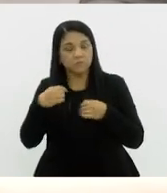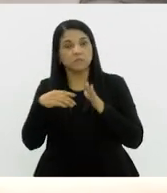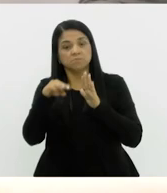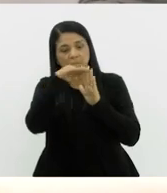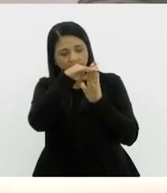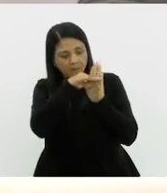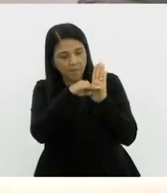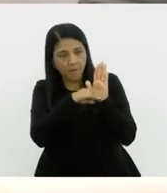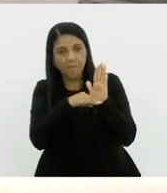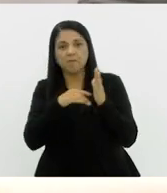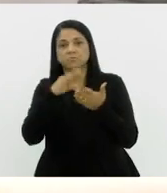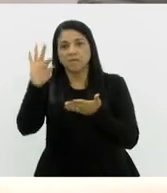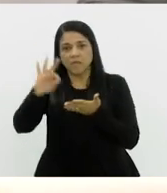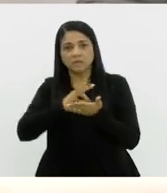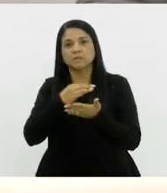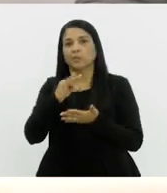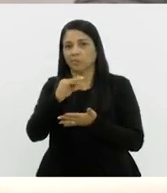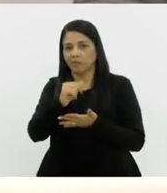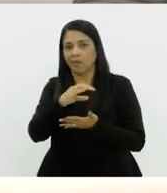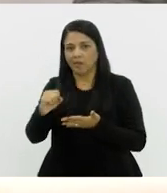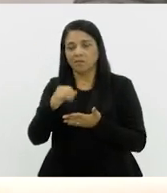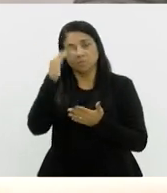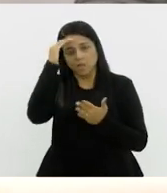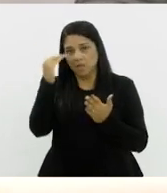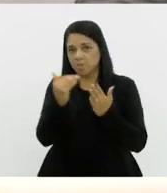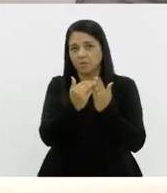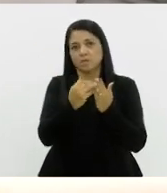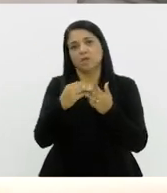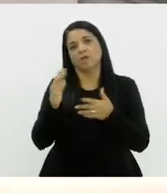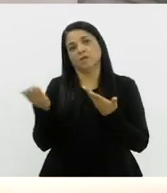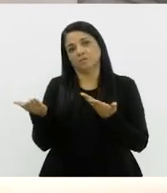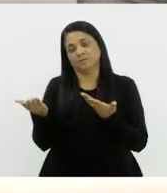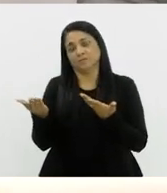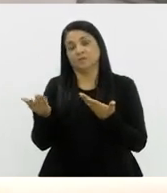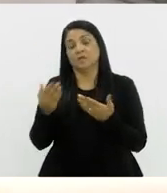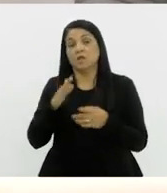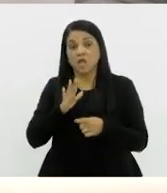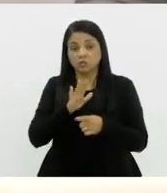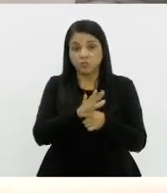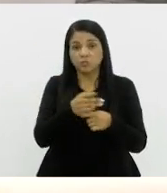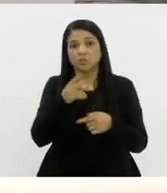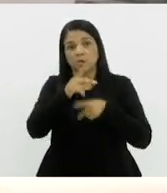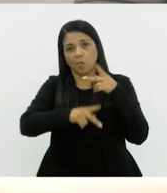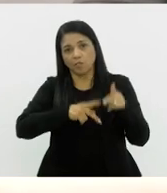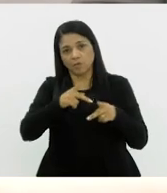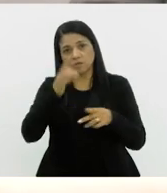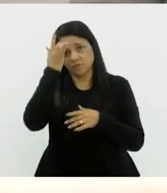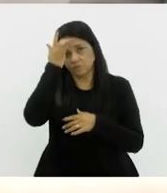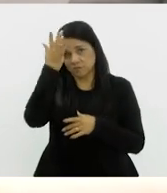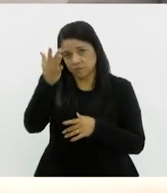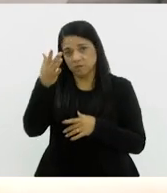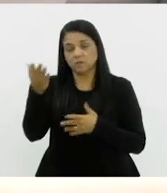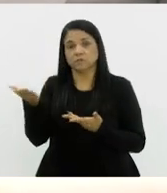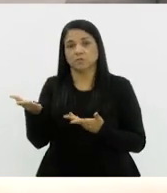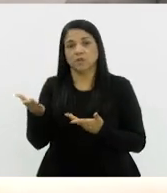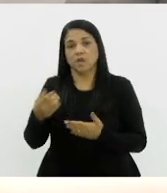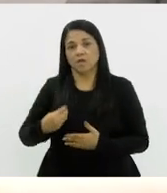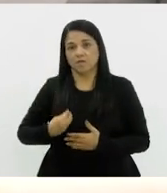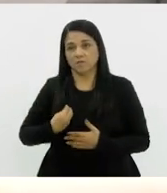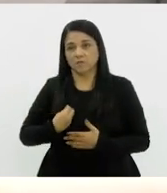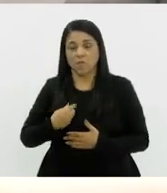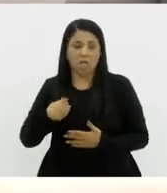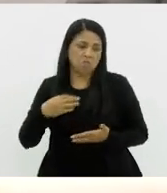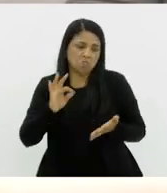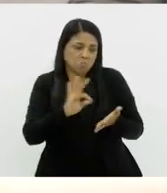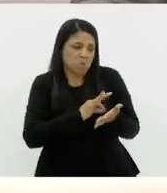estaria penalizando as que querem mudar de atitude e ajudar a população e facilitando a vida de um novo que vai dizer, não, eu não assinei,